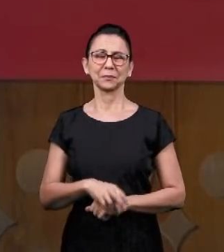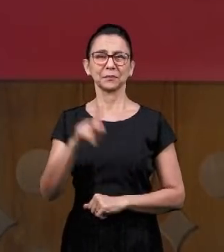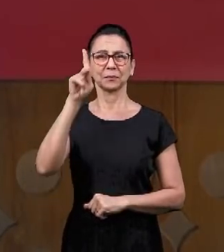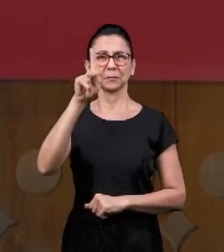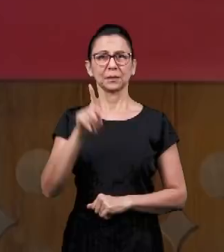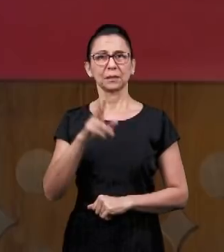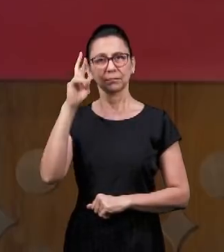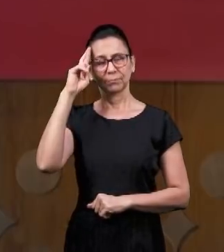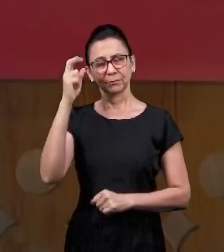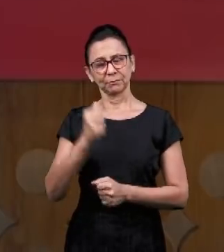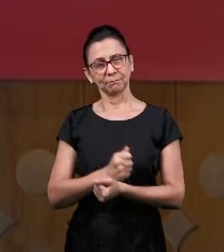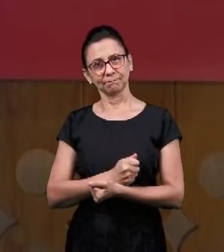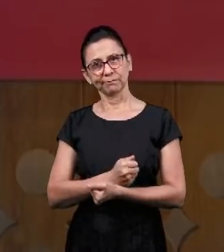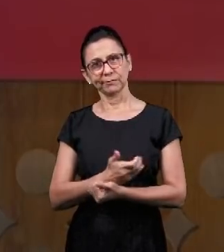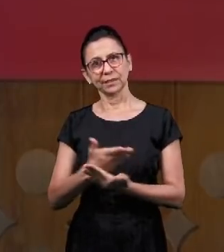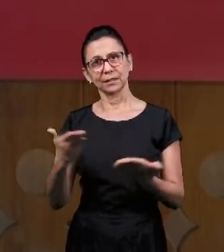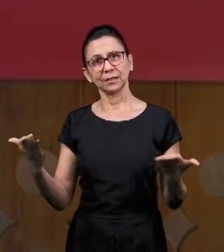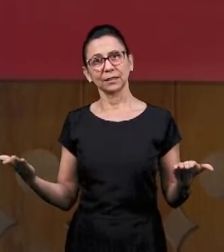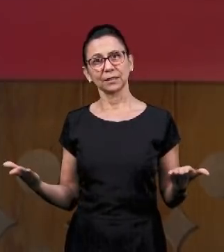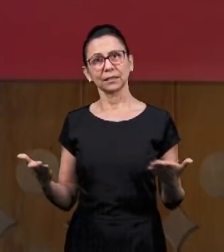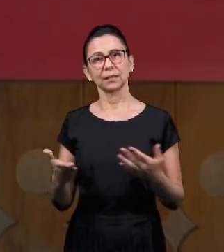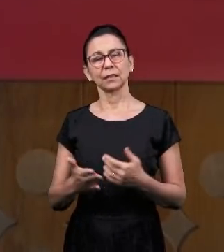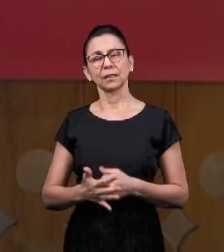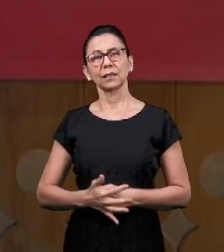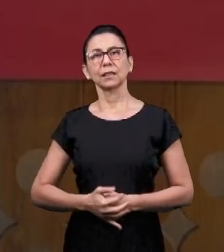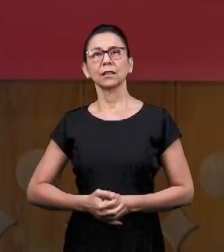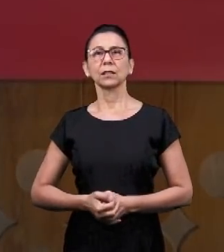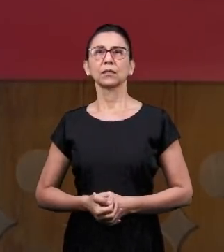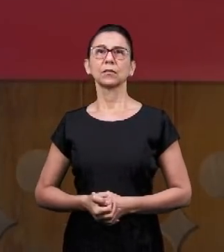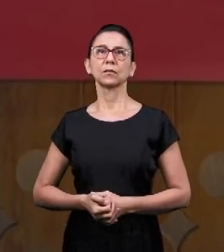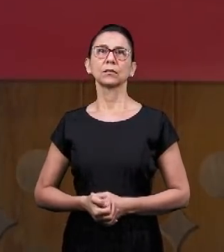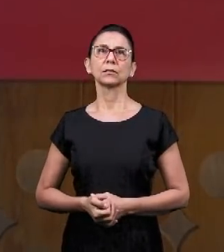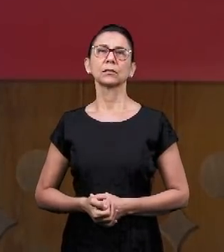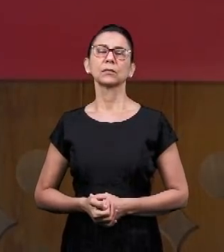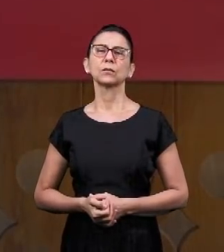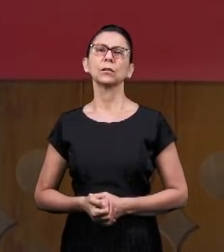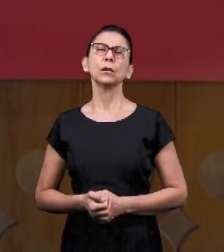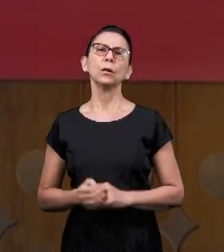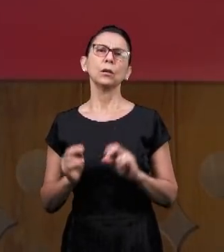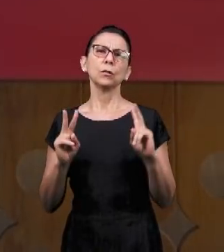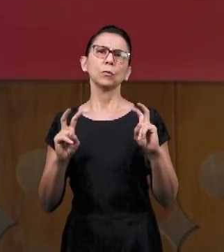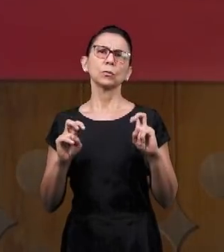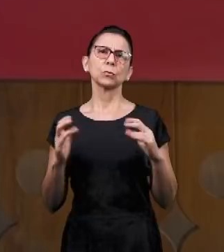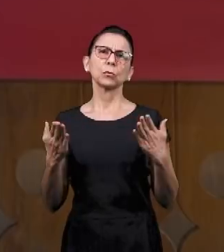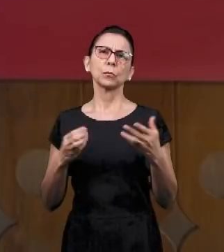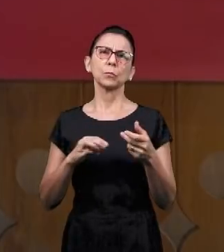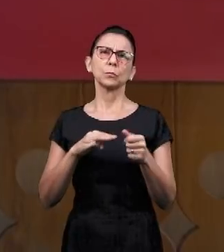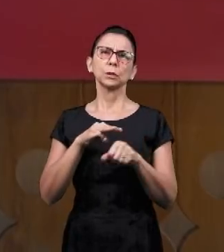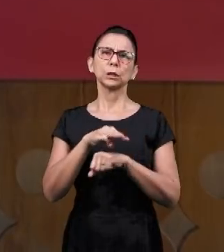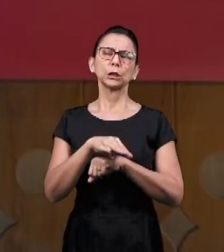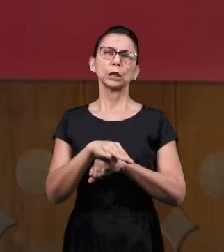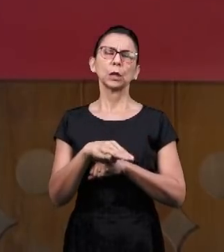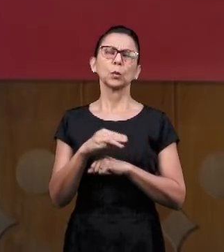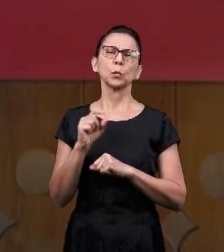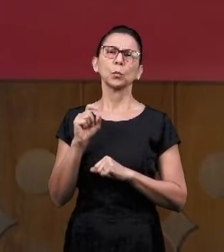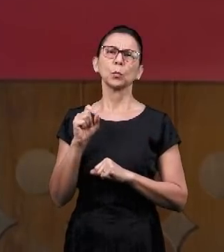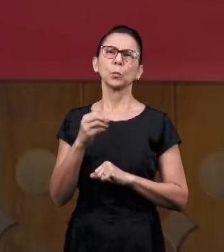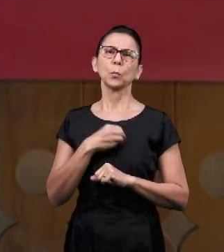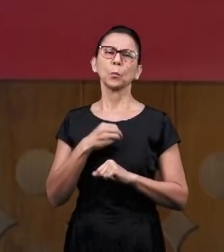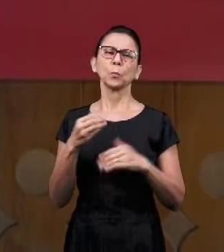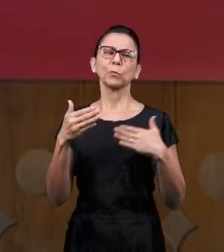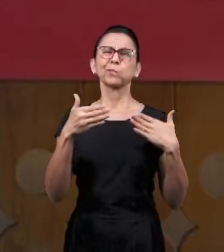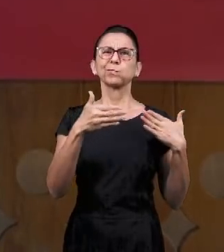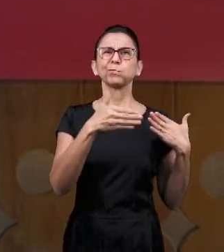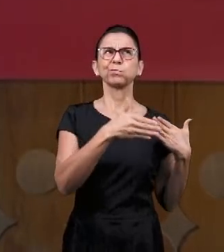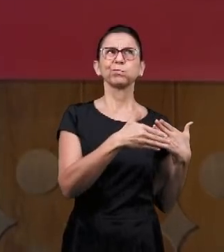Senhor. Nós vamos trazer um assunto, Ministério da Iniquidade. Alguém pode perguntar